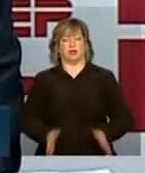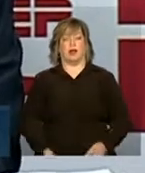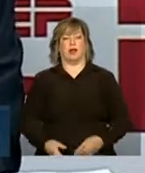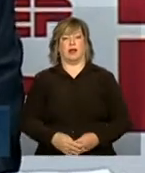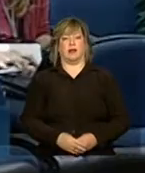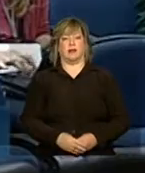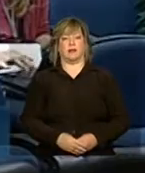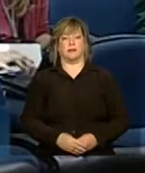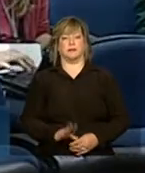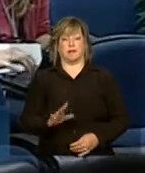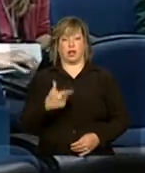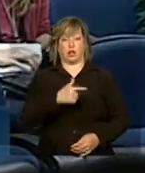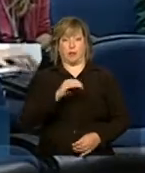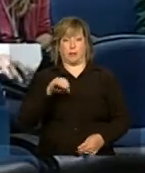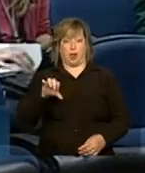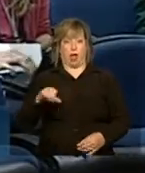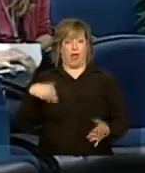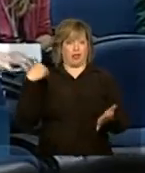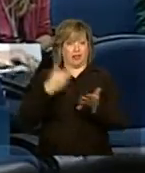Agora, de 2009 para cá,